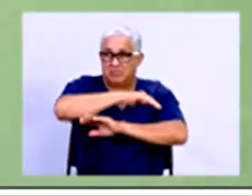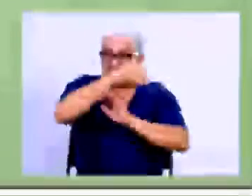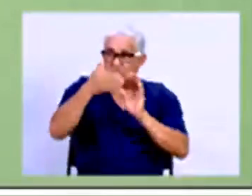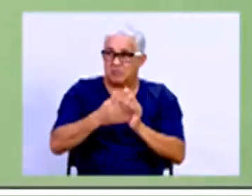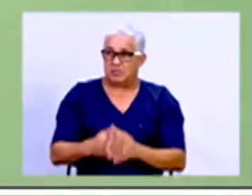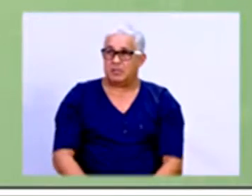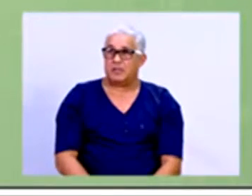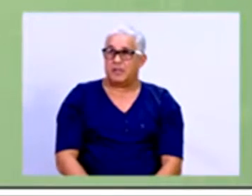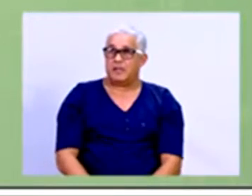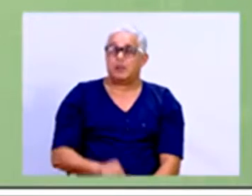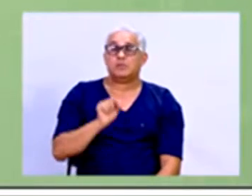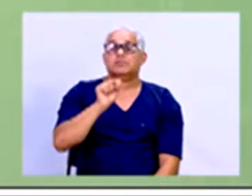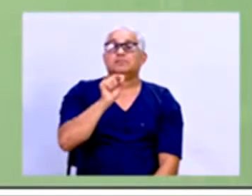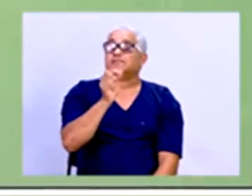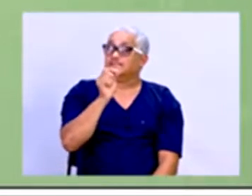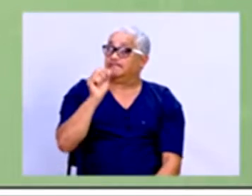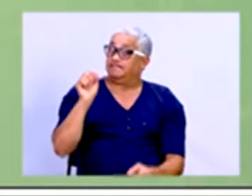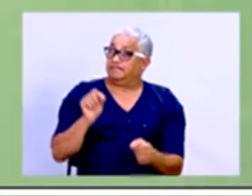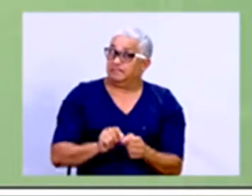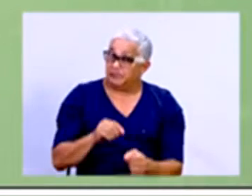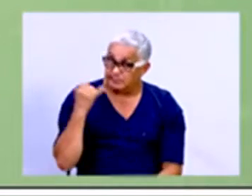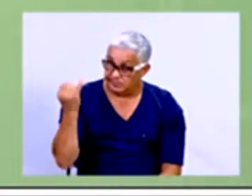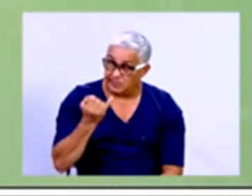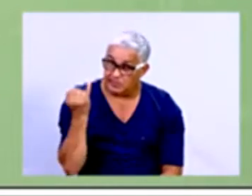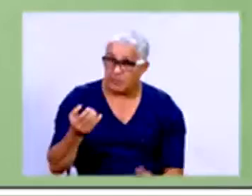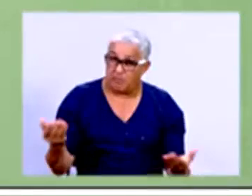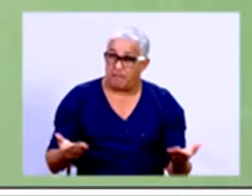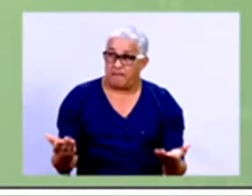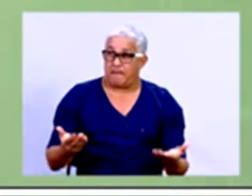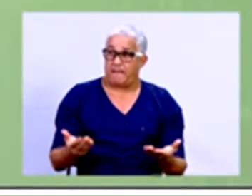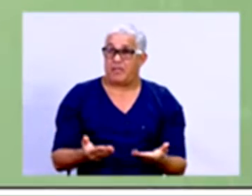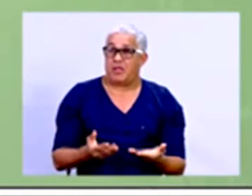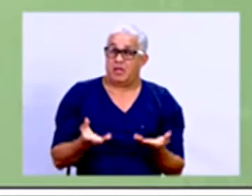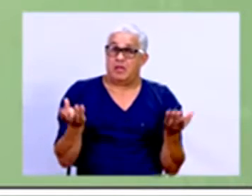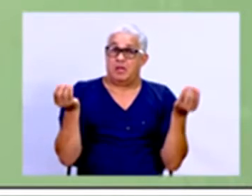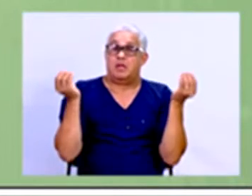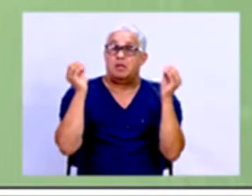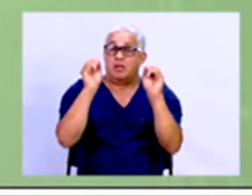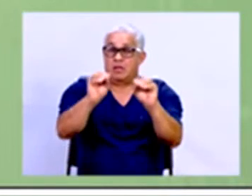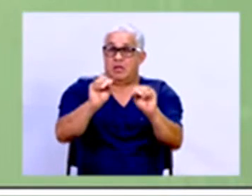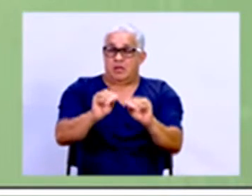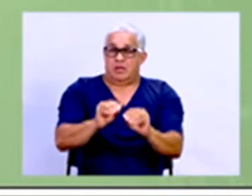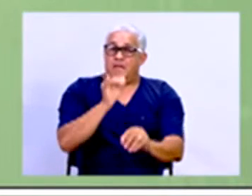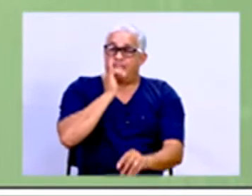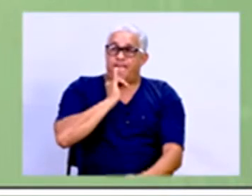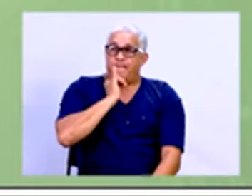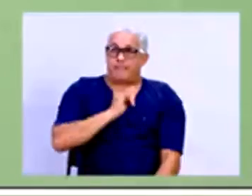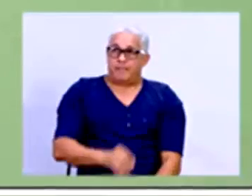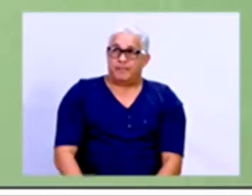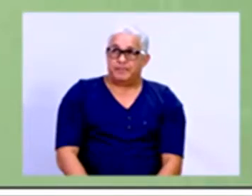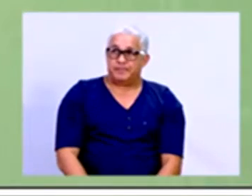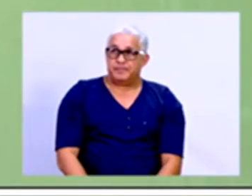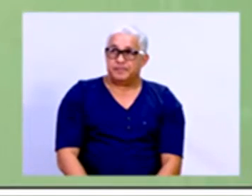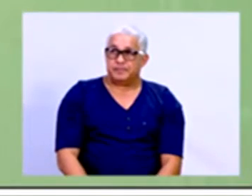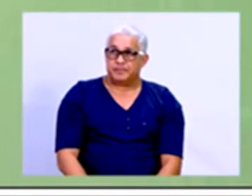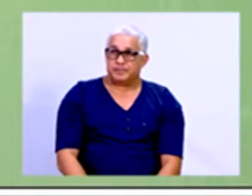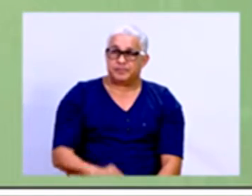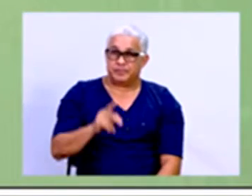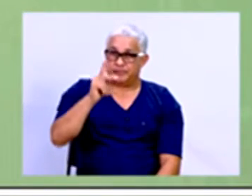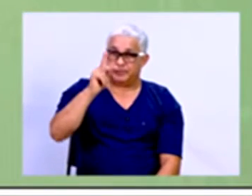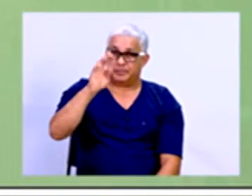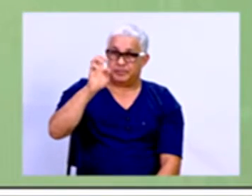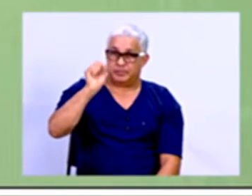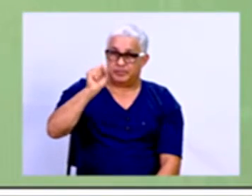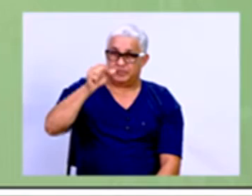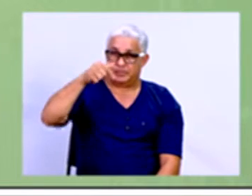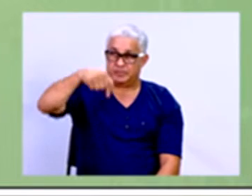O que é ideal a gente fazer nesse princípio, né? A gente coloca, né, por exemplo, aqui numa página chamada pesque clientes,